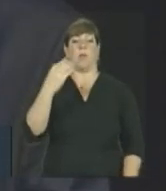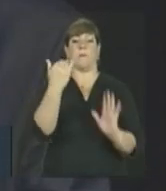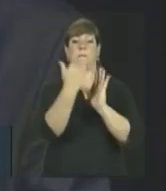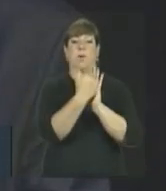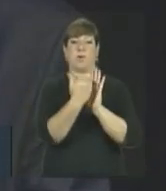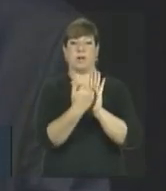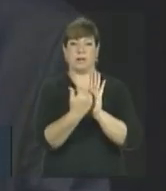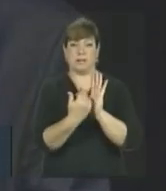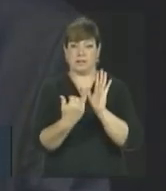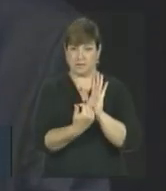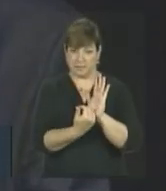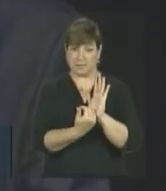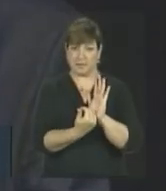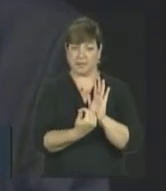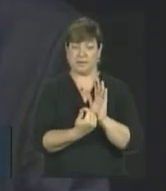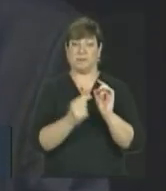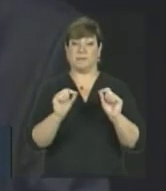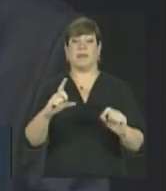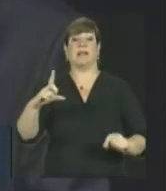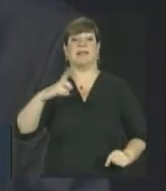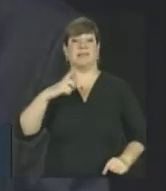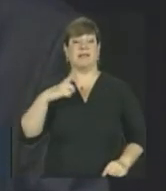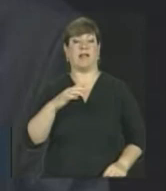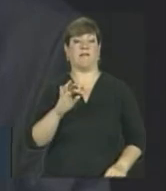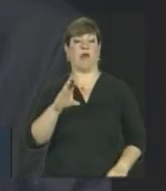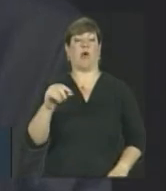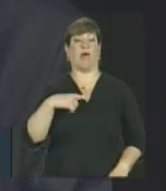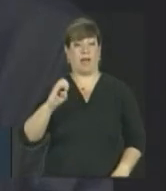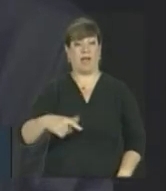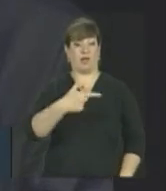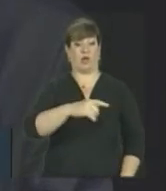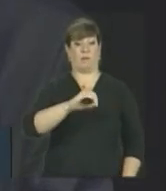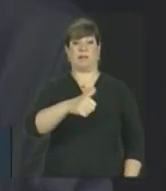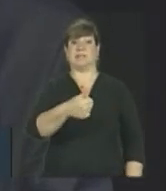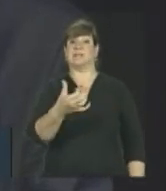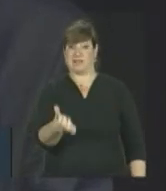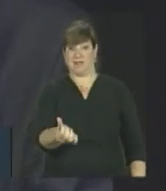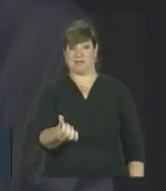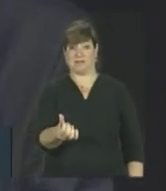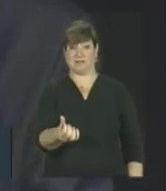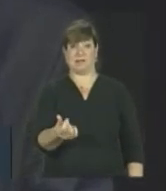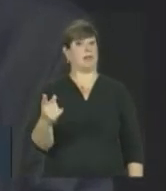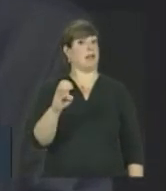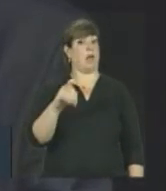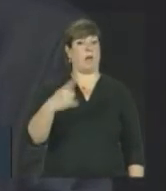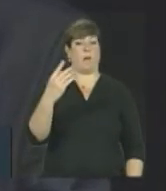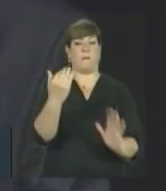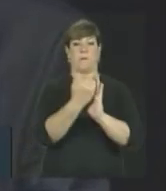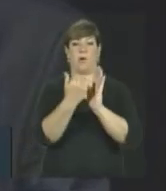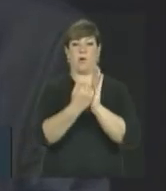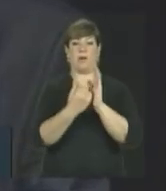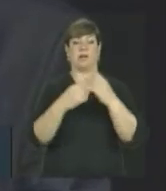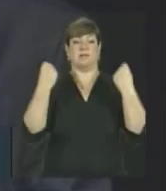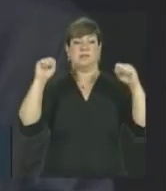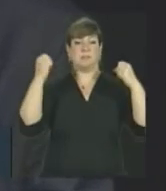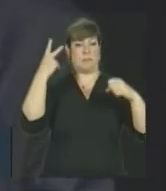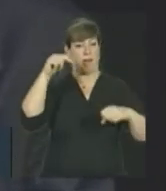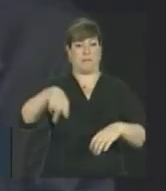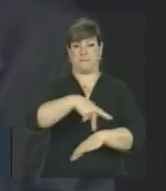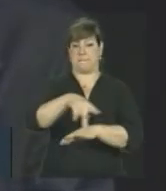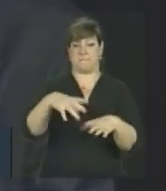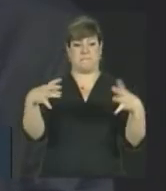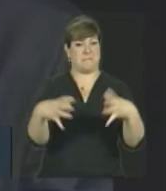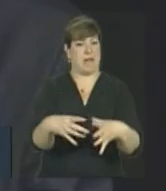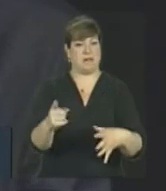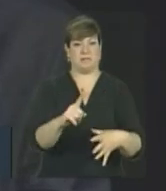programa que tem um foco que é 2016. Não é o programa de esporte para o país, não é o programa para